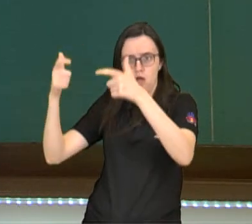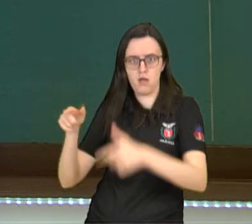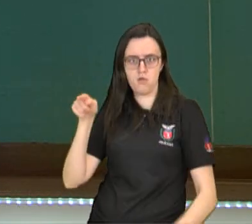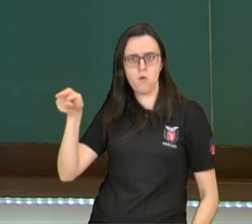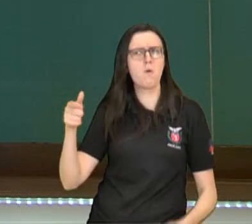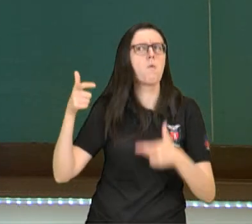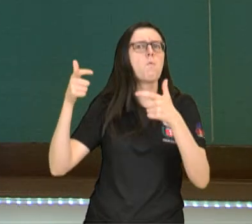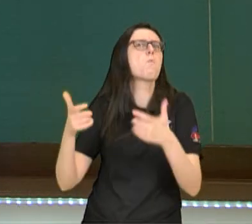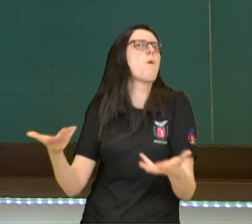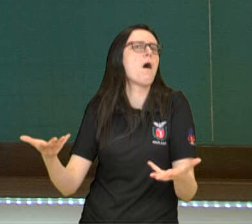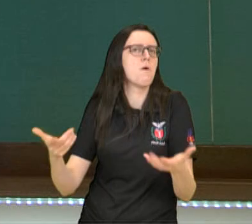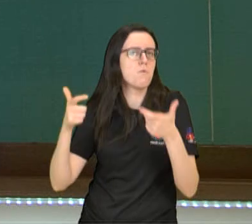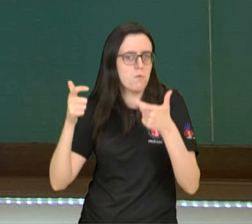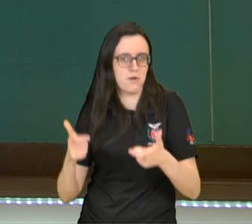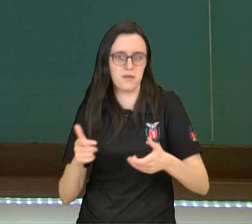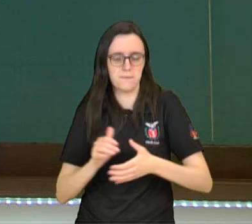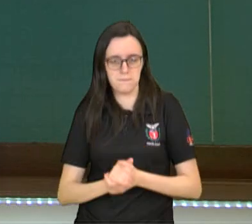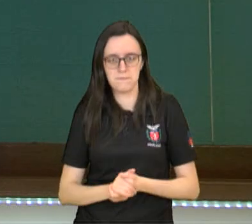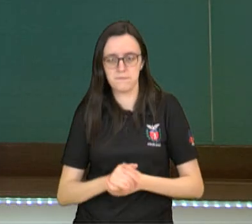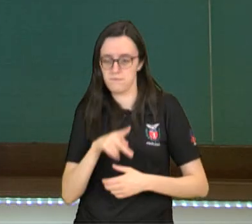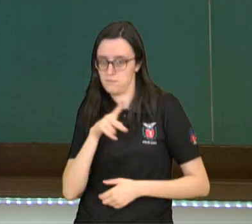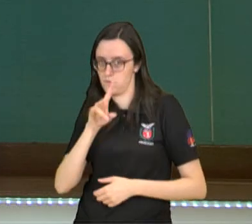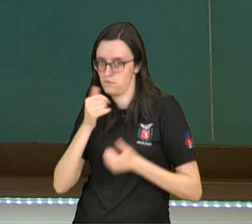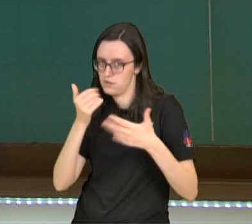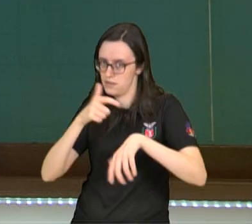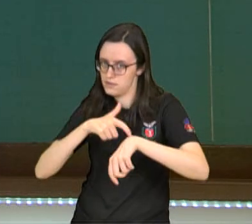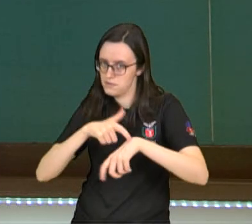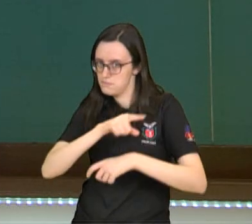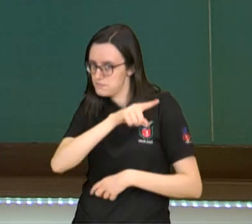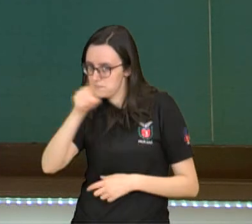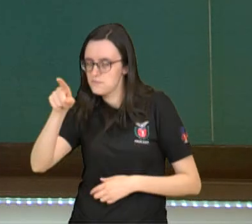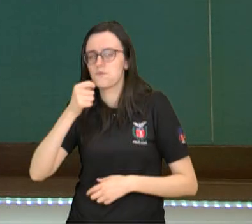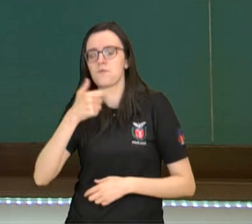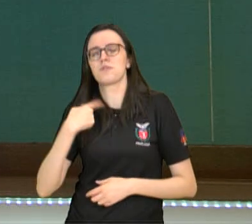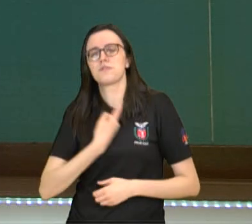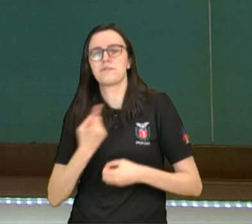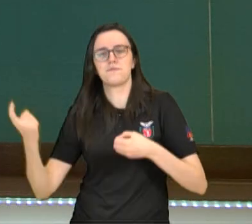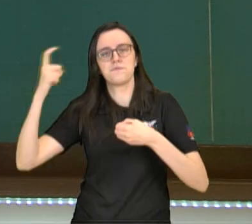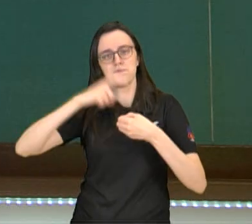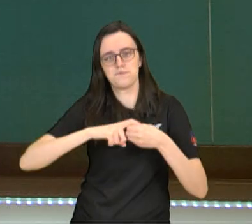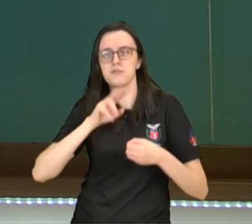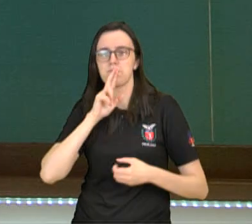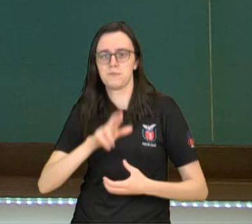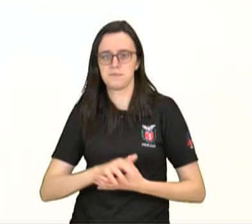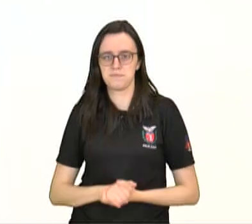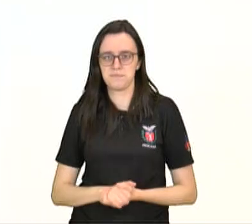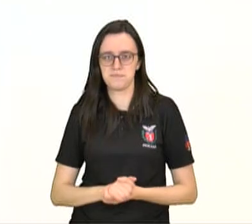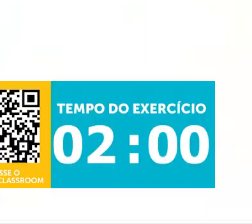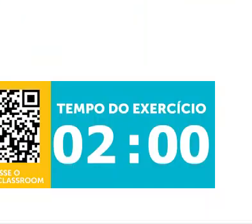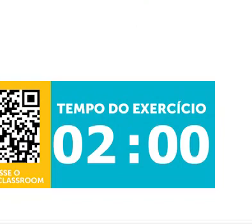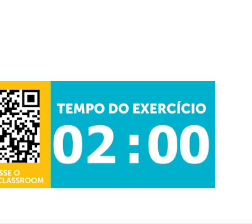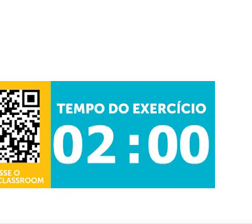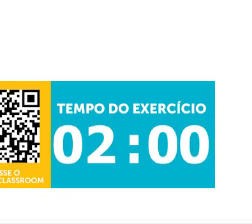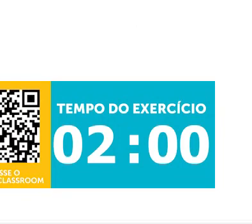local. Qual que é esse local? A prof vai dar um tempinho para vocês e daqui a pouco nós voltamos com a resposta.